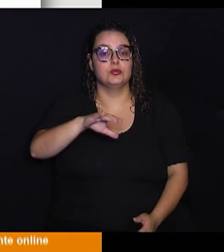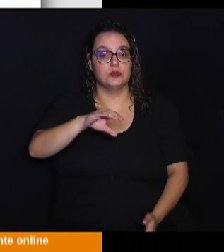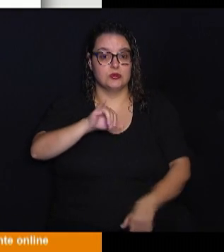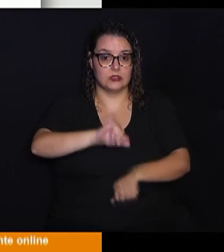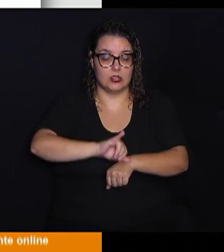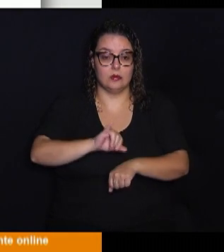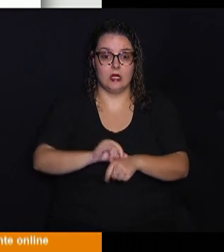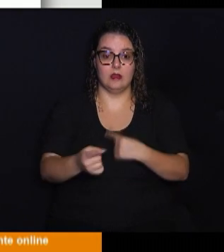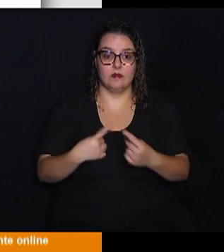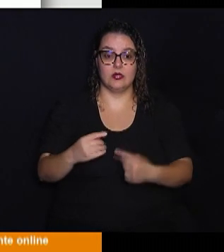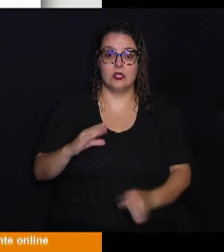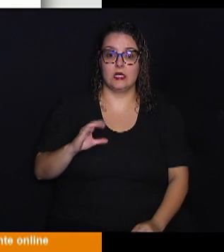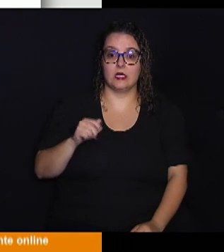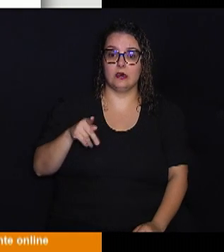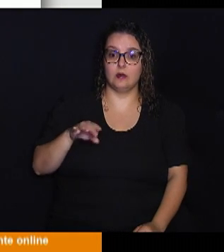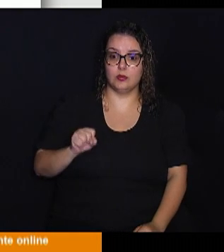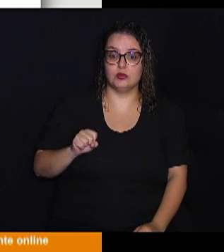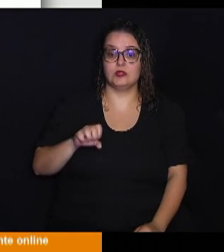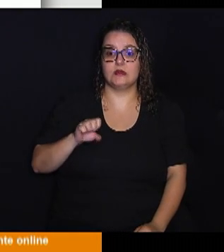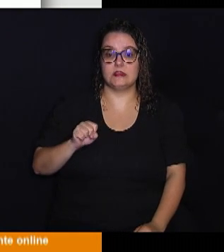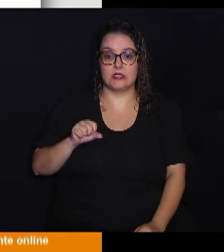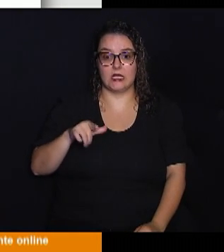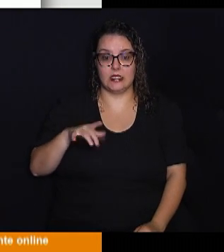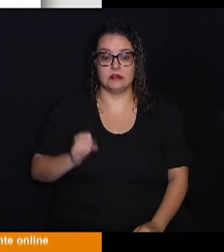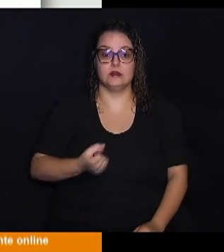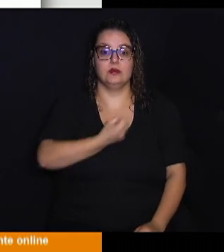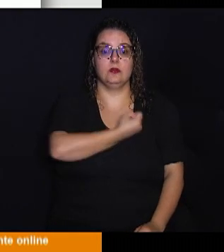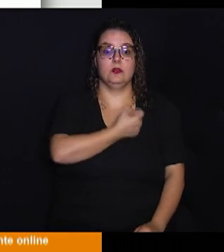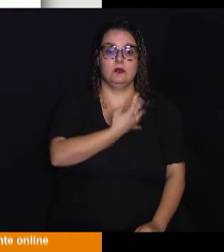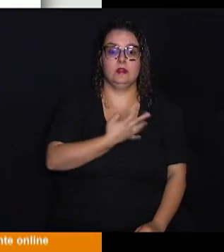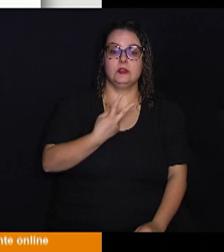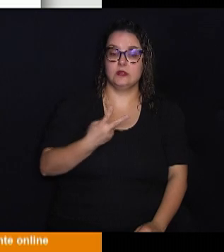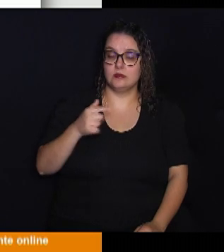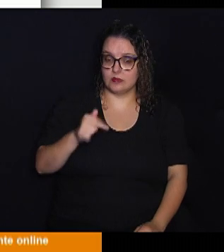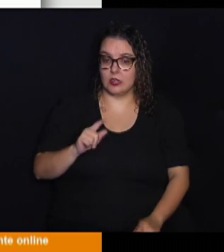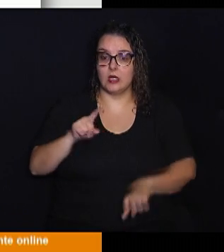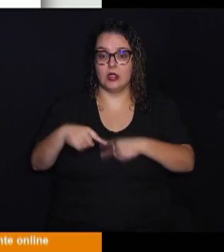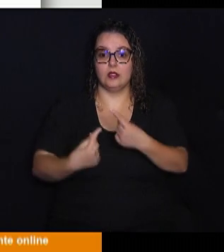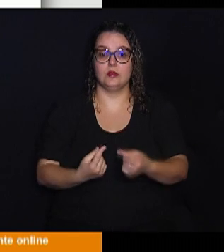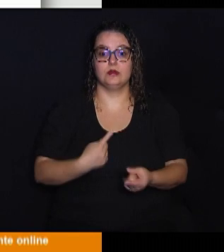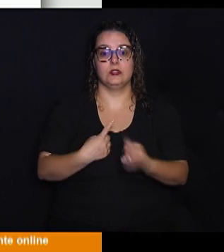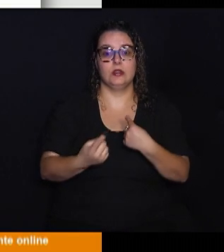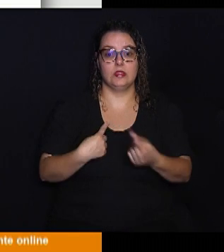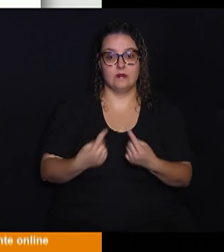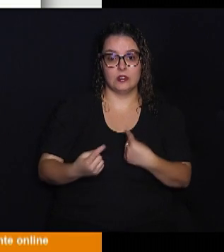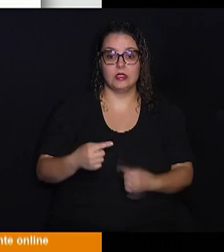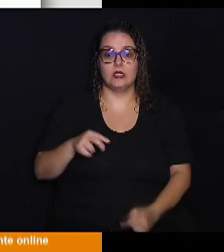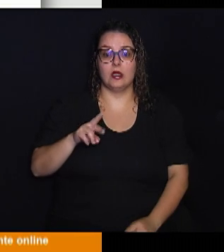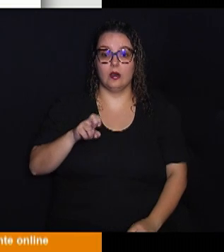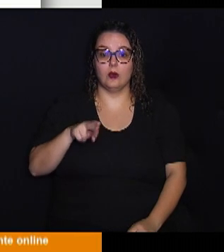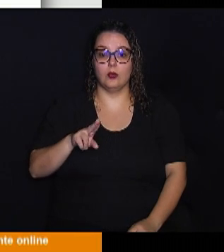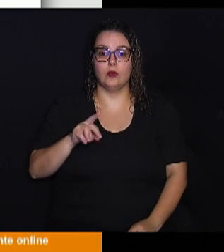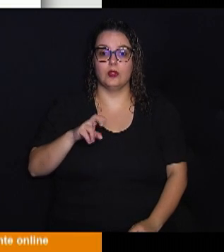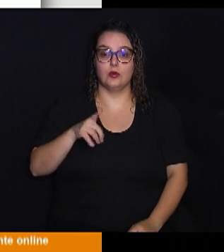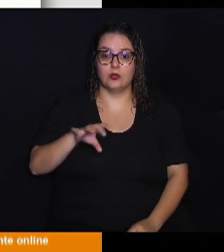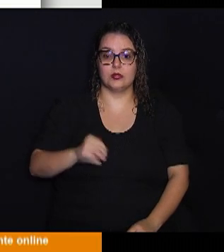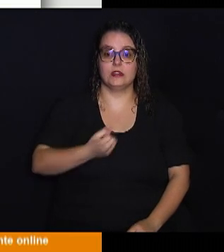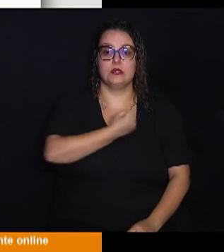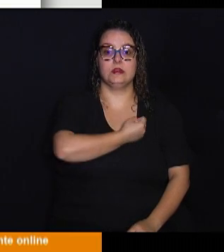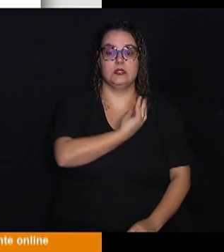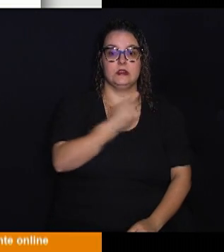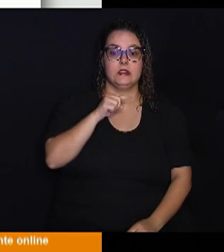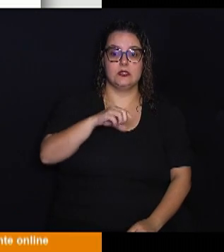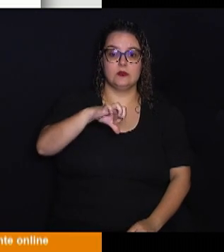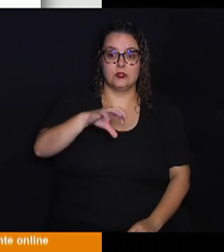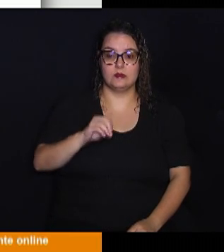Sales, 427. As outras unidades ficam na Avenida Rui Rodrigues, 3.900 e a unidade do